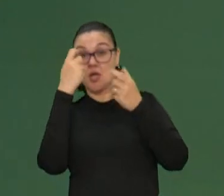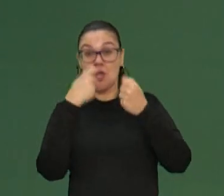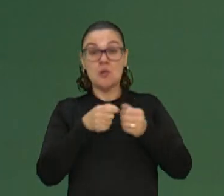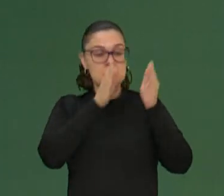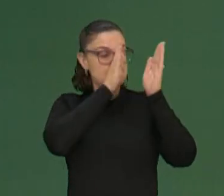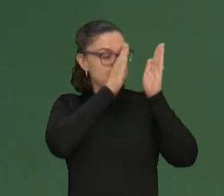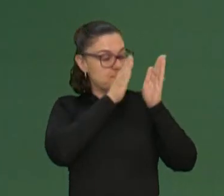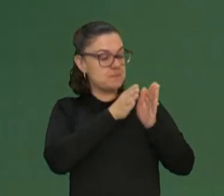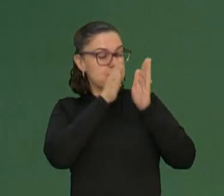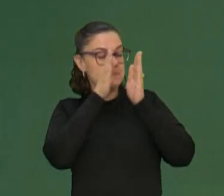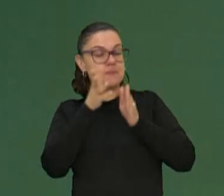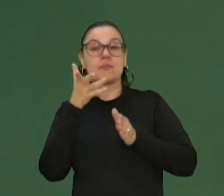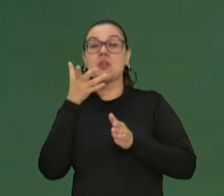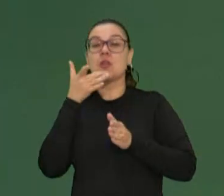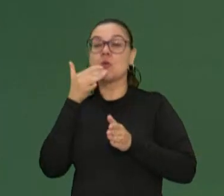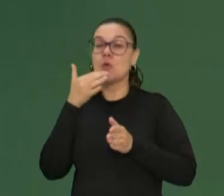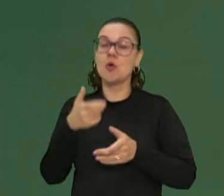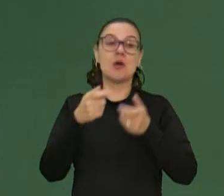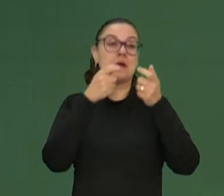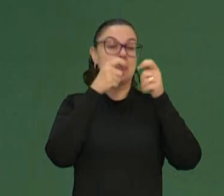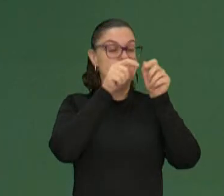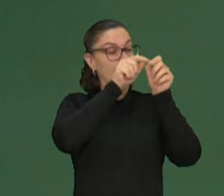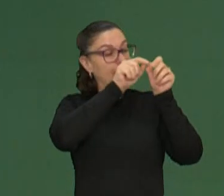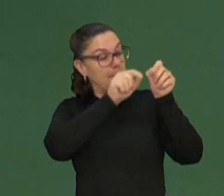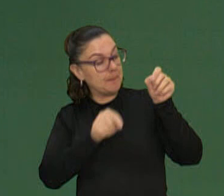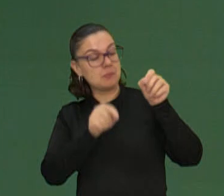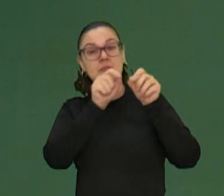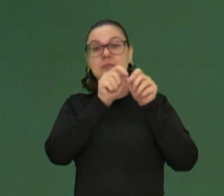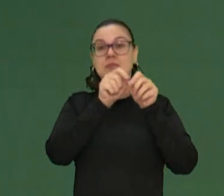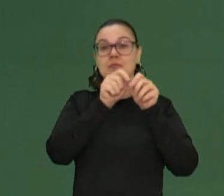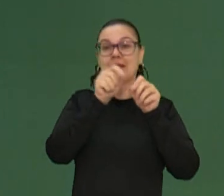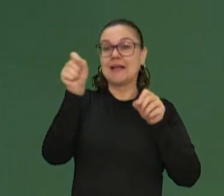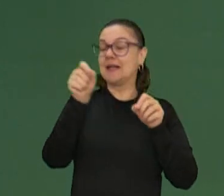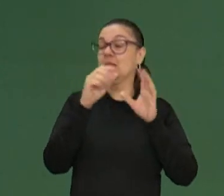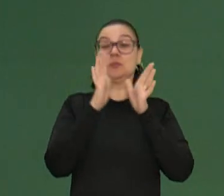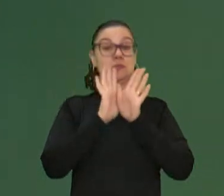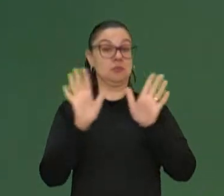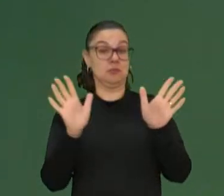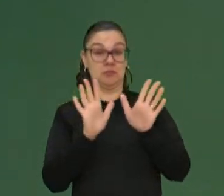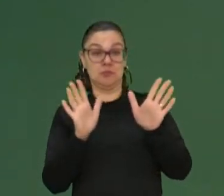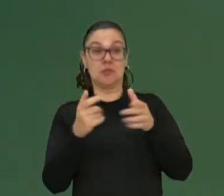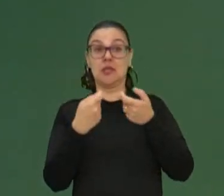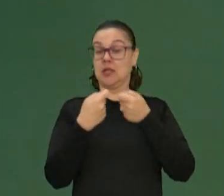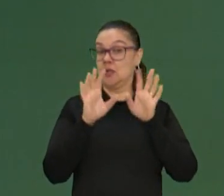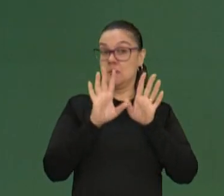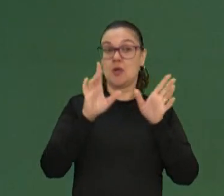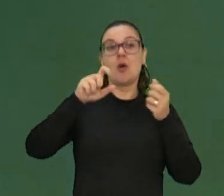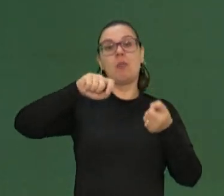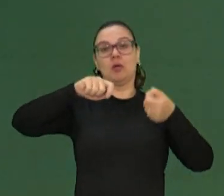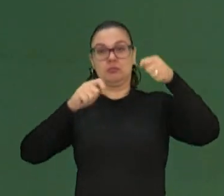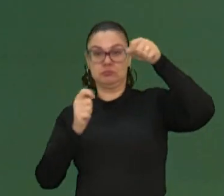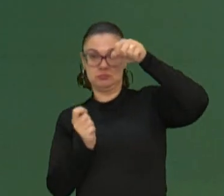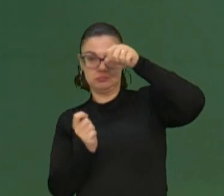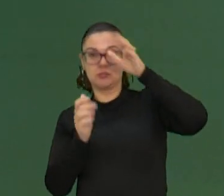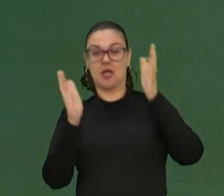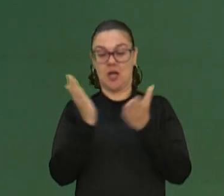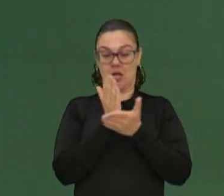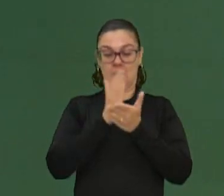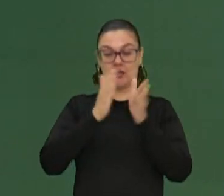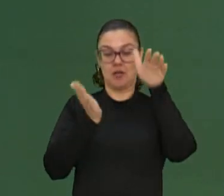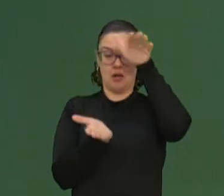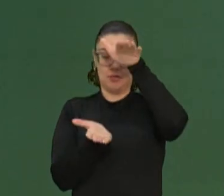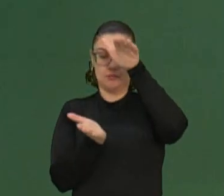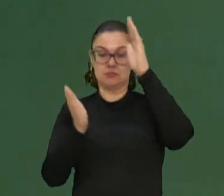seguir essas cores, não precisa seguir essa organização em pé, pode ser no